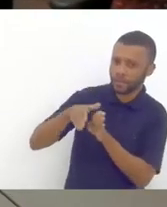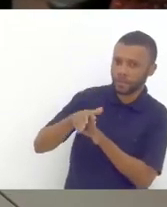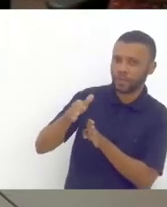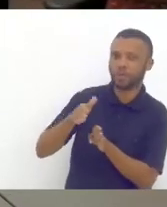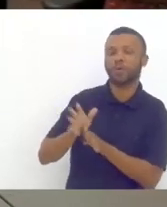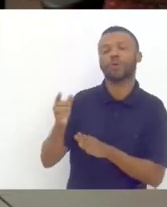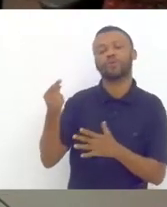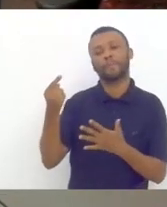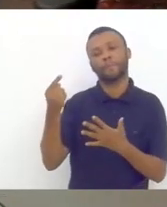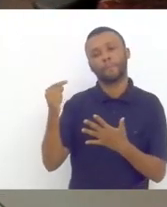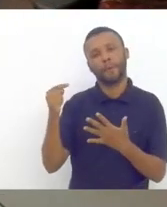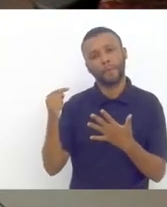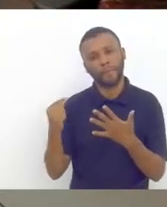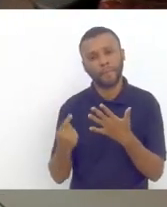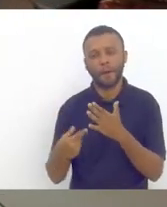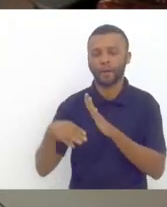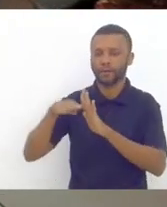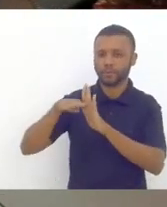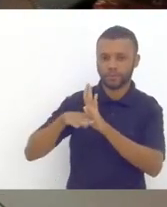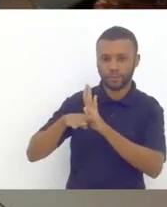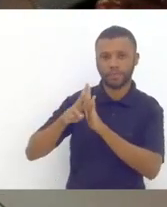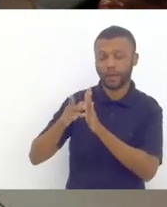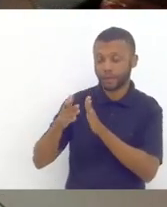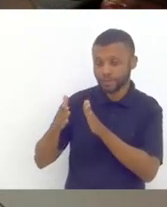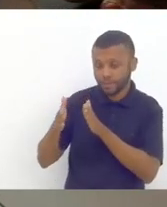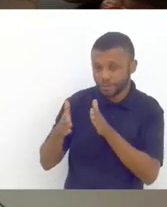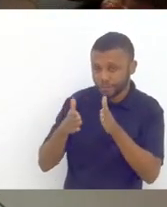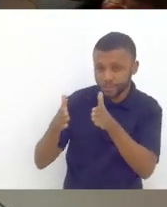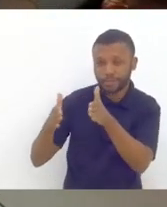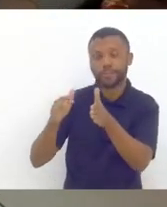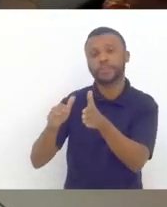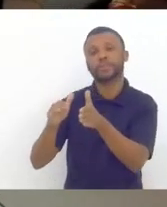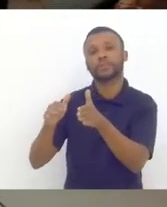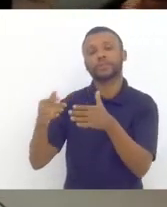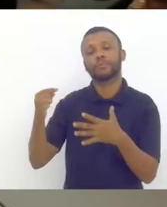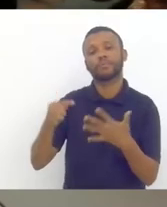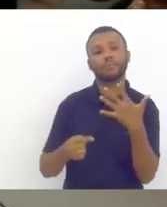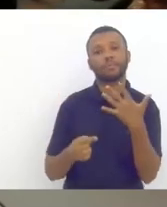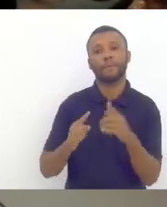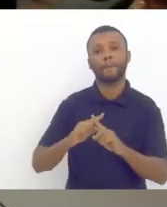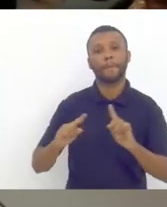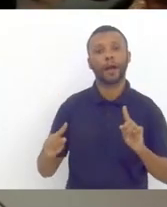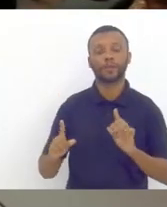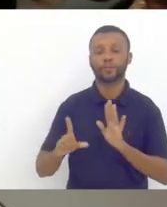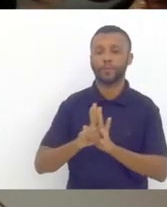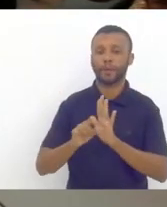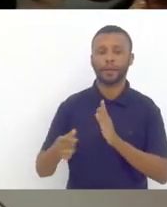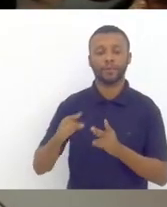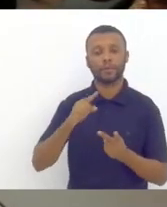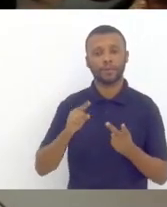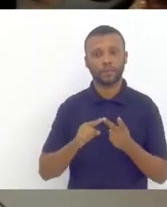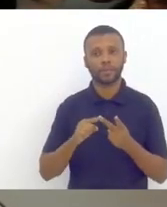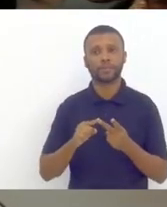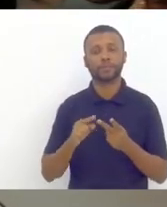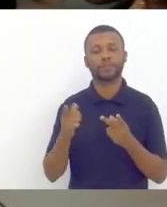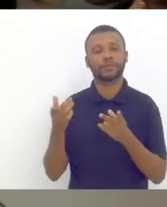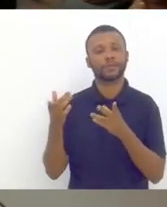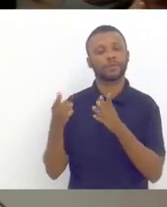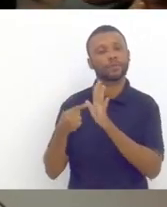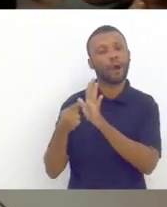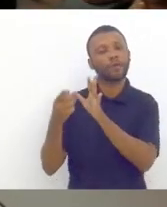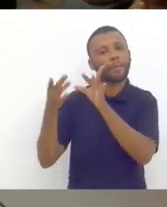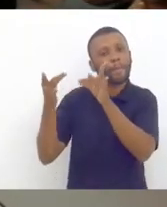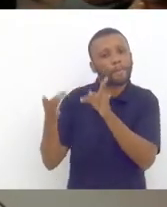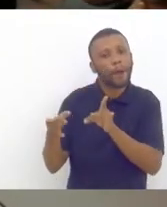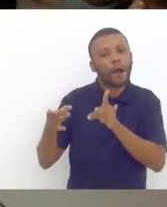esses princípios que vão nortear esses indicadores, mas que uma segunda lei é que detalhe, é que regre,